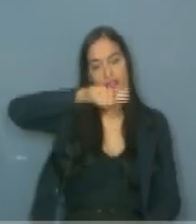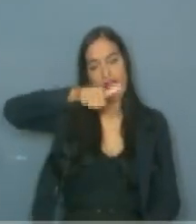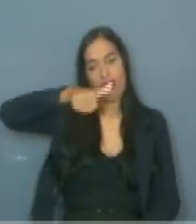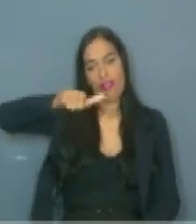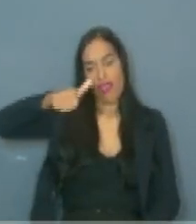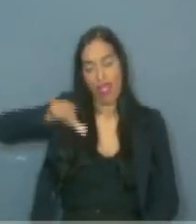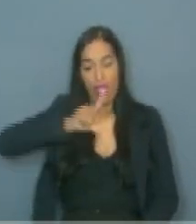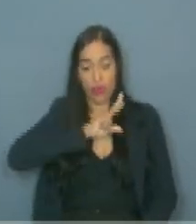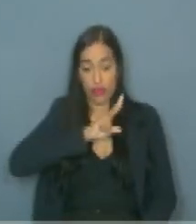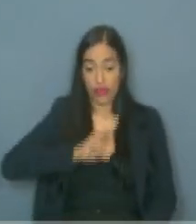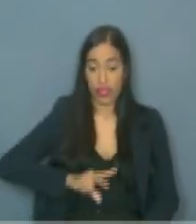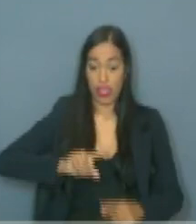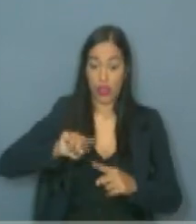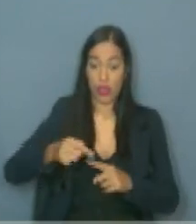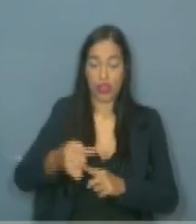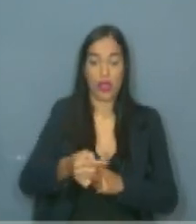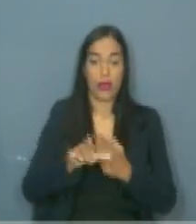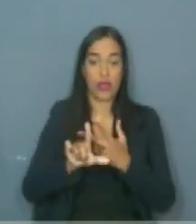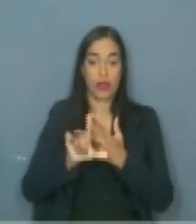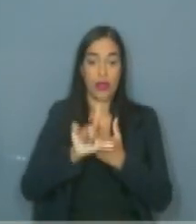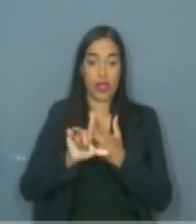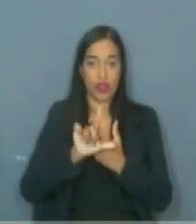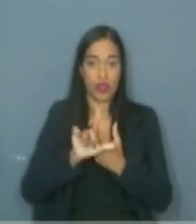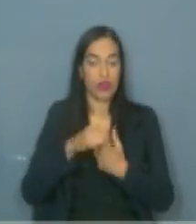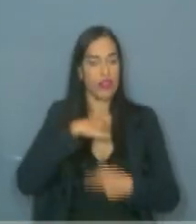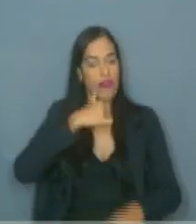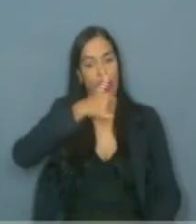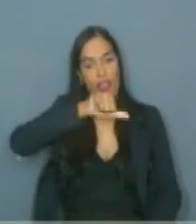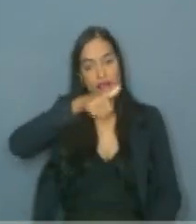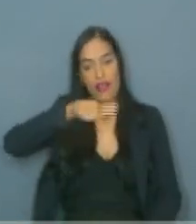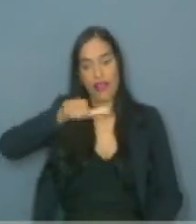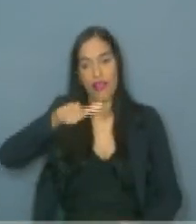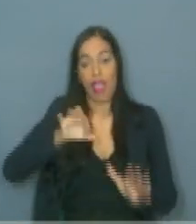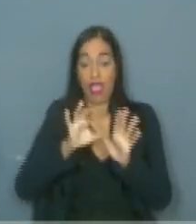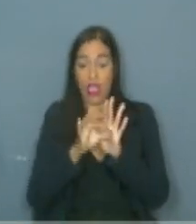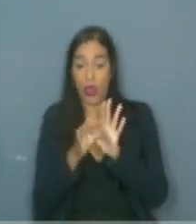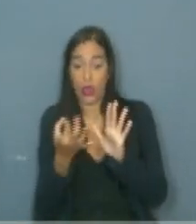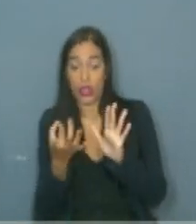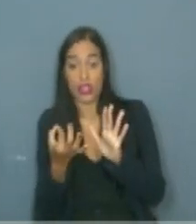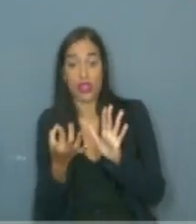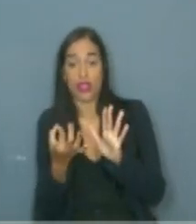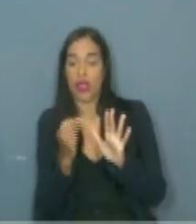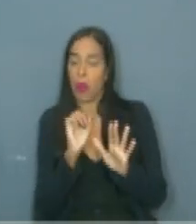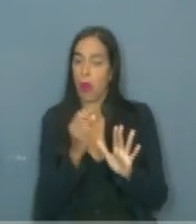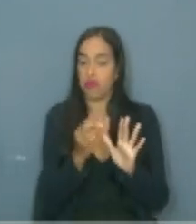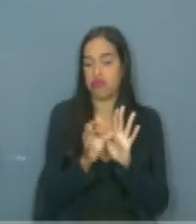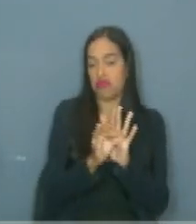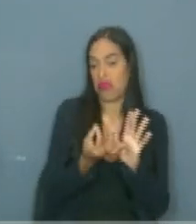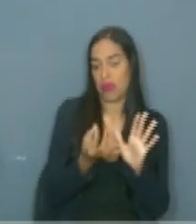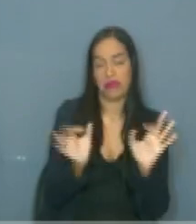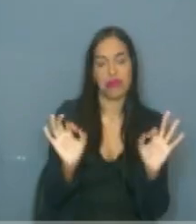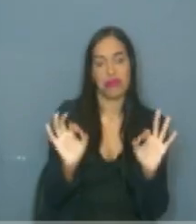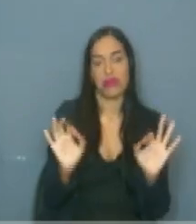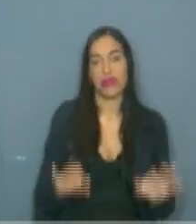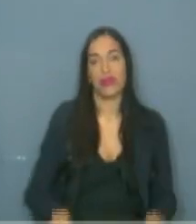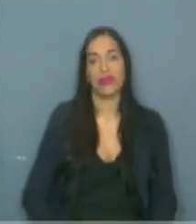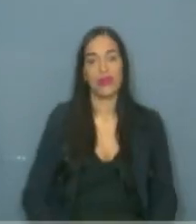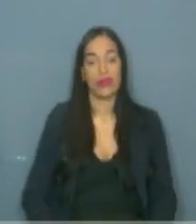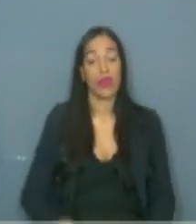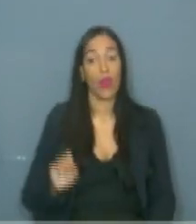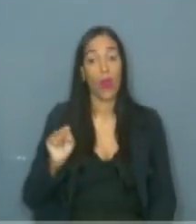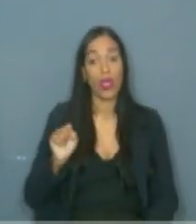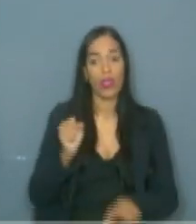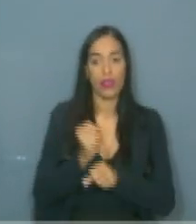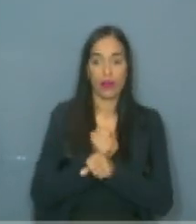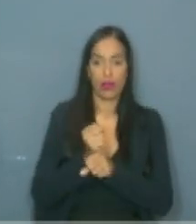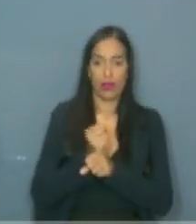que estarão aqui na próxima legislatura avaliarão e autorizarão ou não autorizarão. Mais uma vez, estou aqui 8